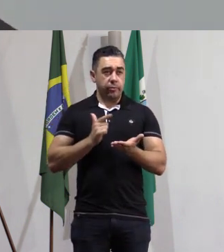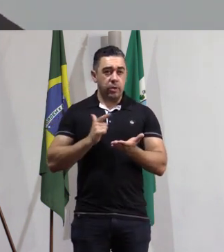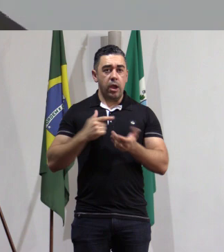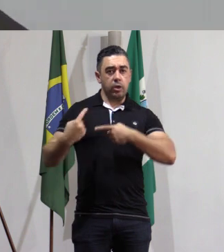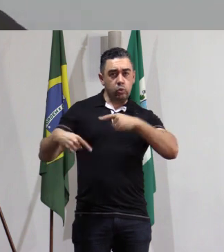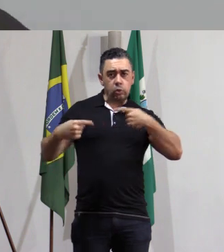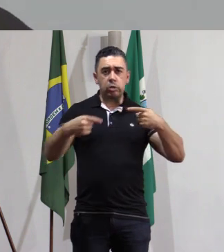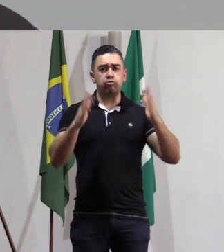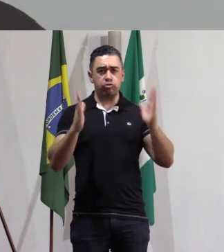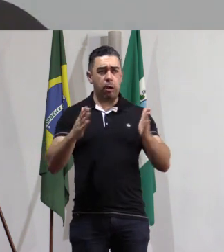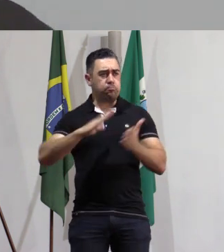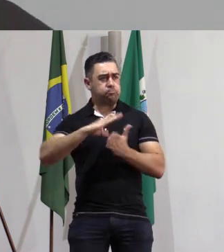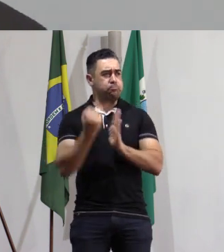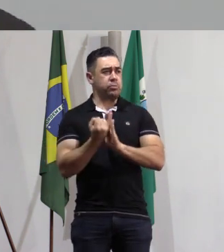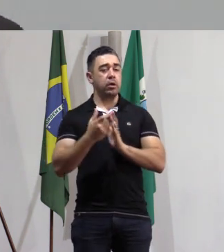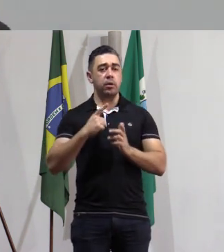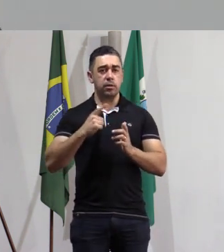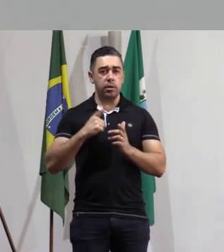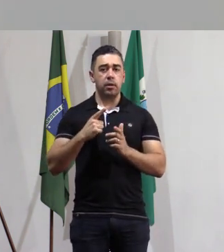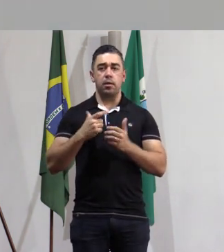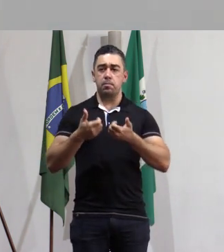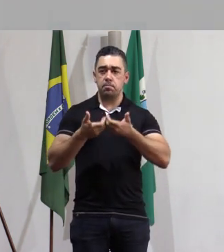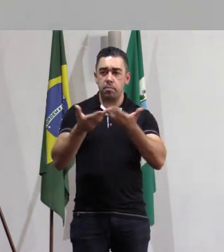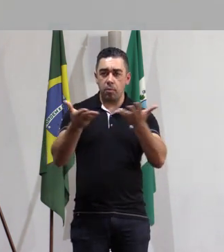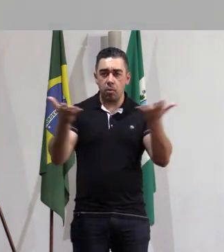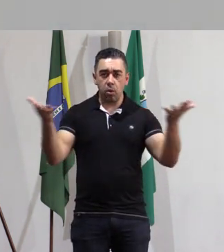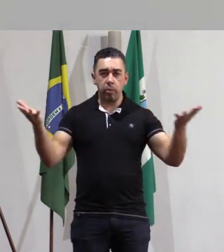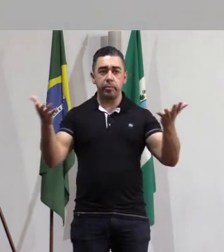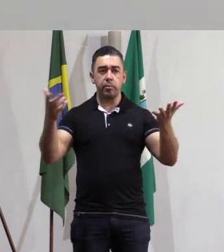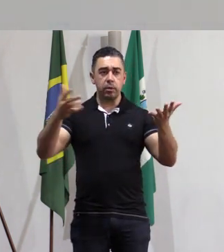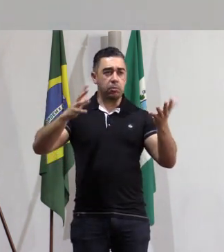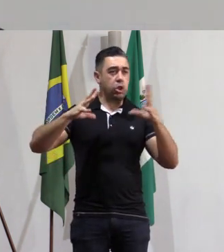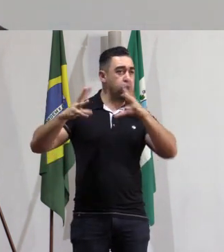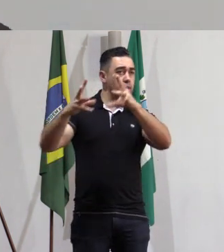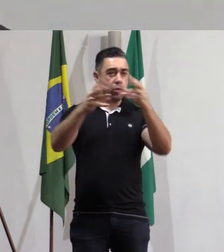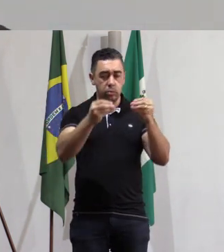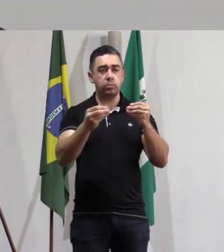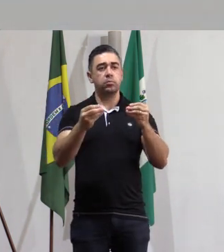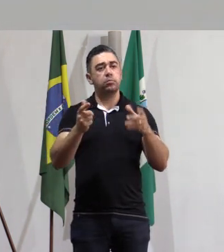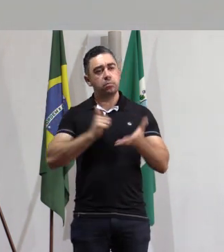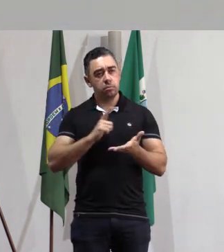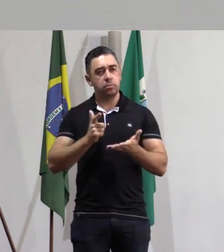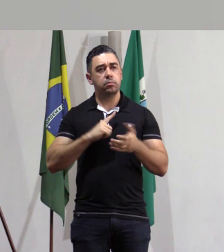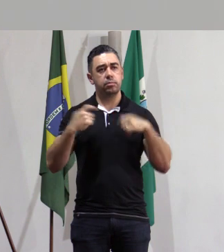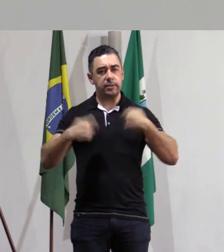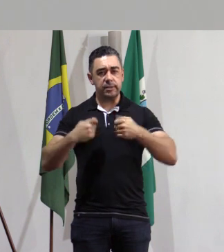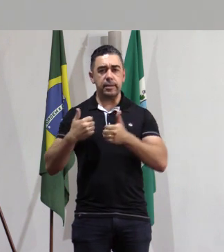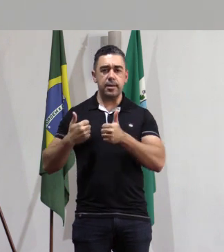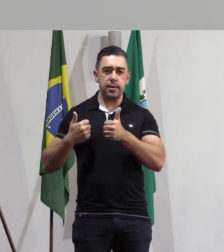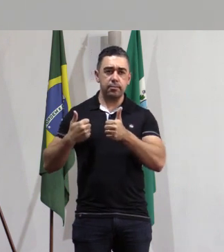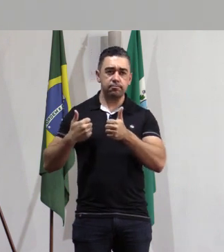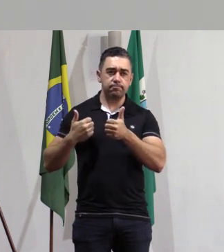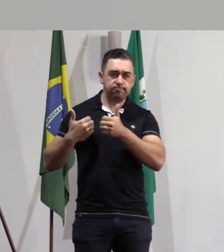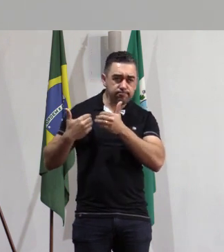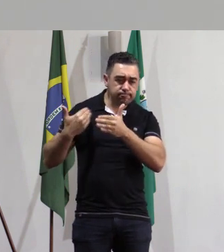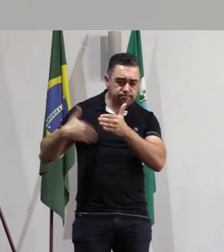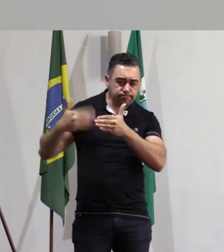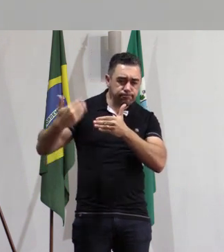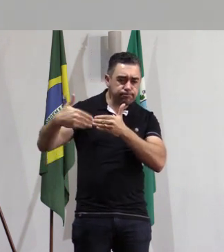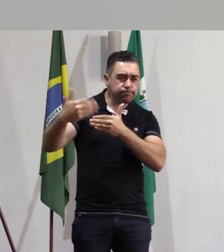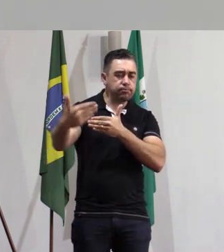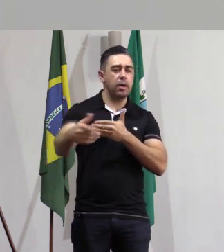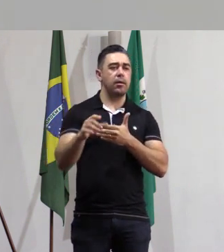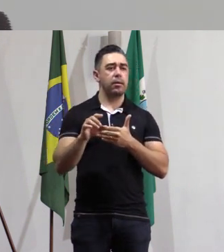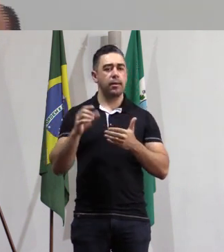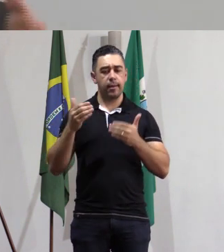discussão capilarizada, essa discussão pública do modo como está tendo, seguramente vai ter que prosseguir passo a passo em cada uma dessas